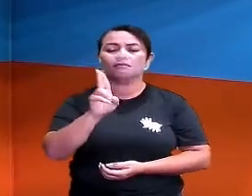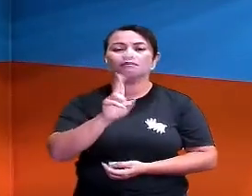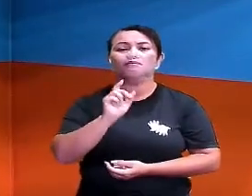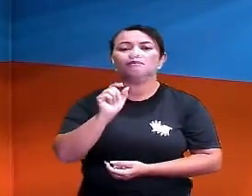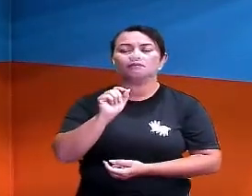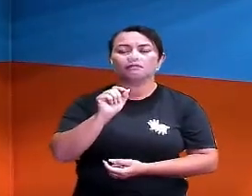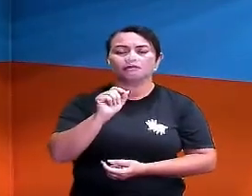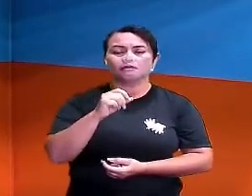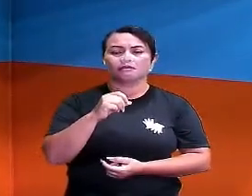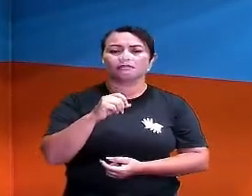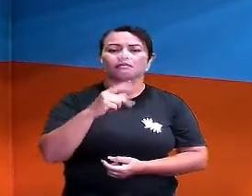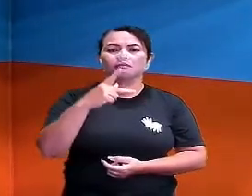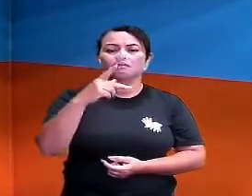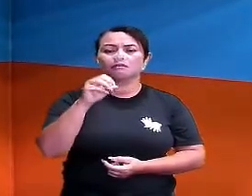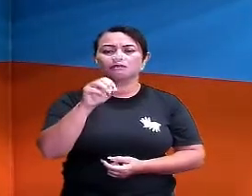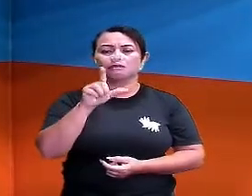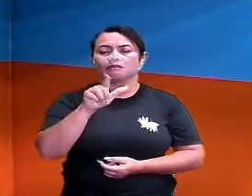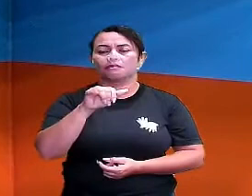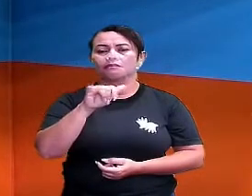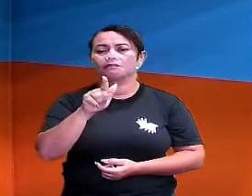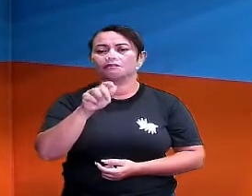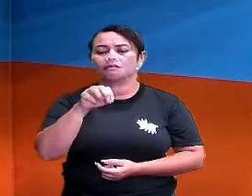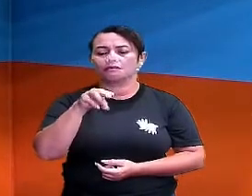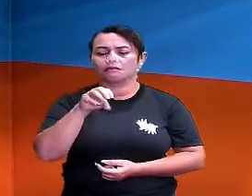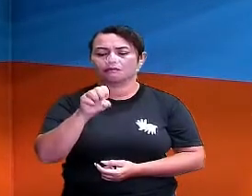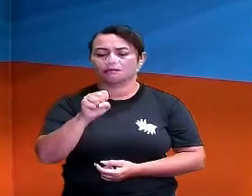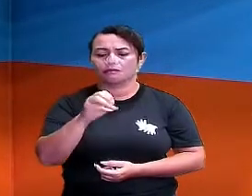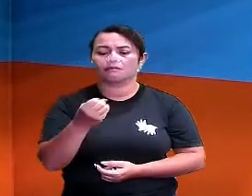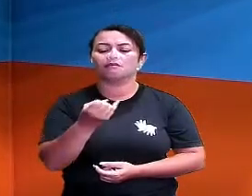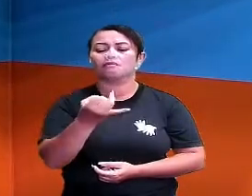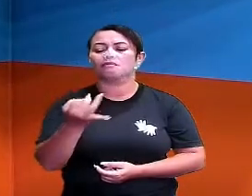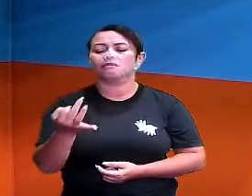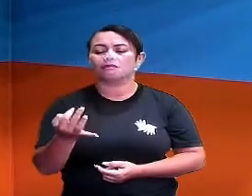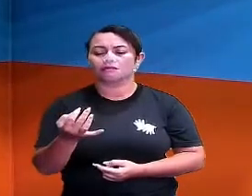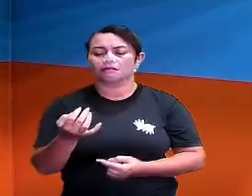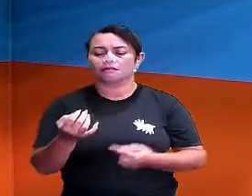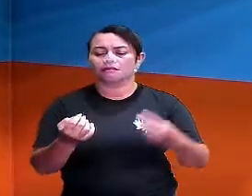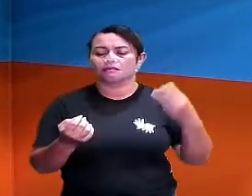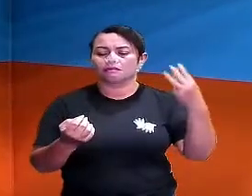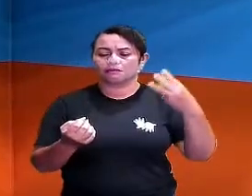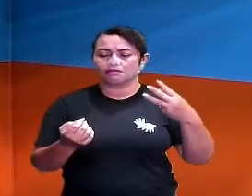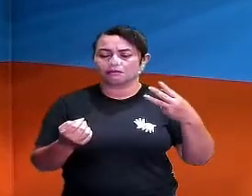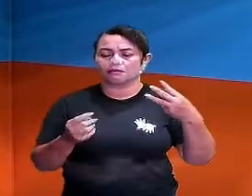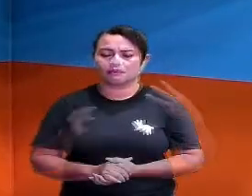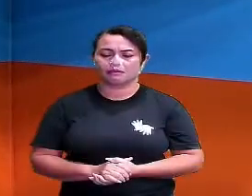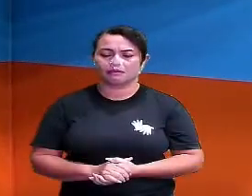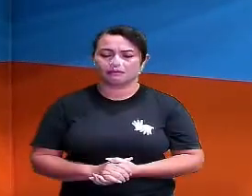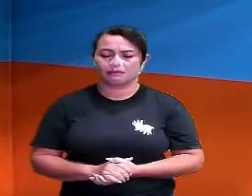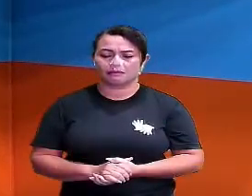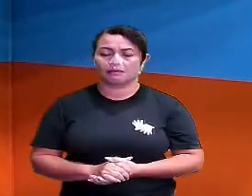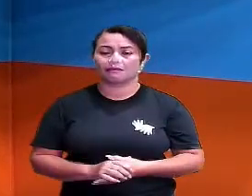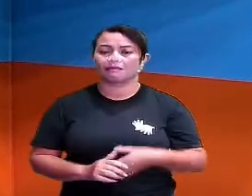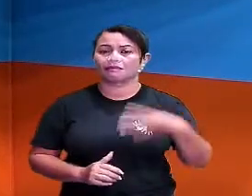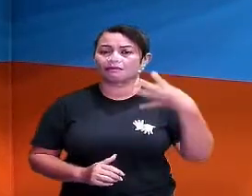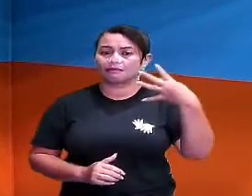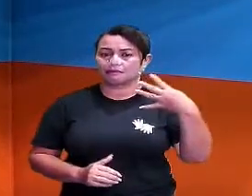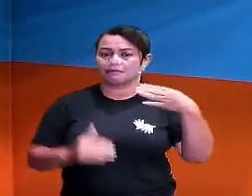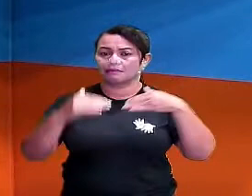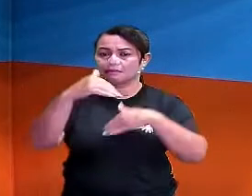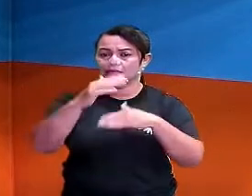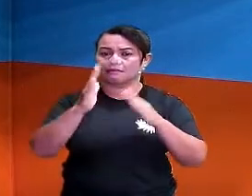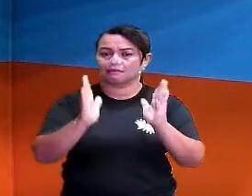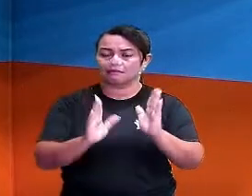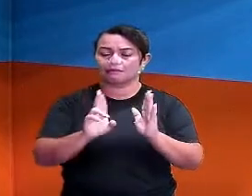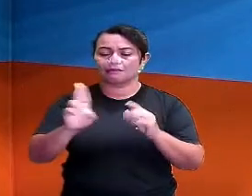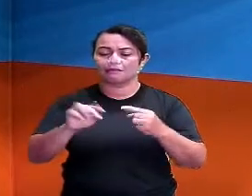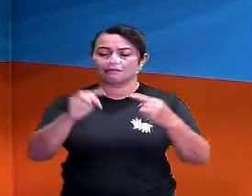polígonos regulares podem ser nomeados de acordo com a quantidade de seus lados. 3 lados, triângulo. 4 lados,